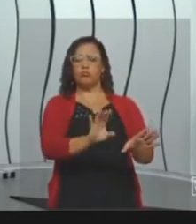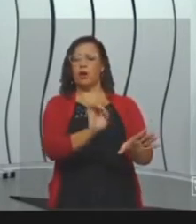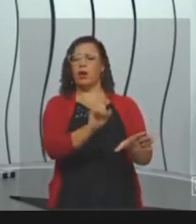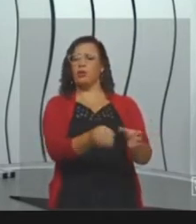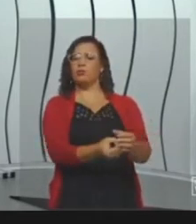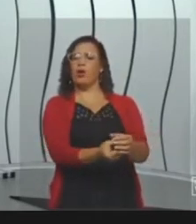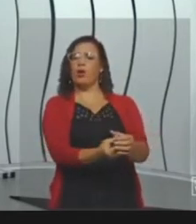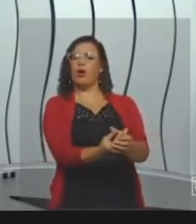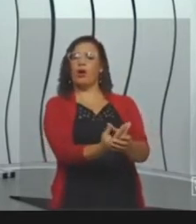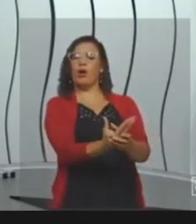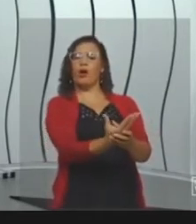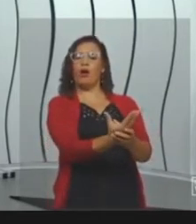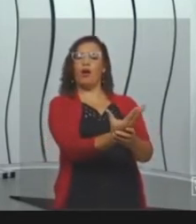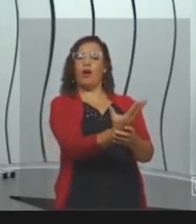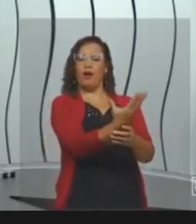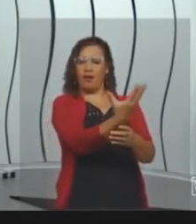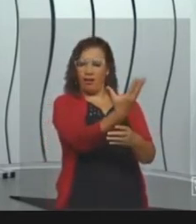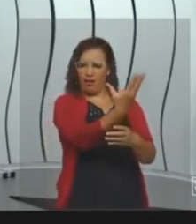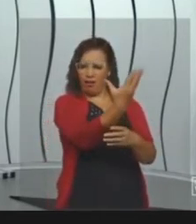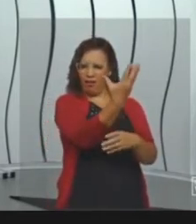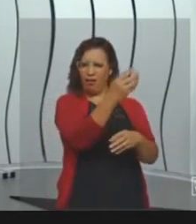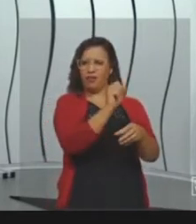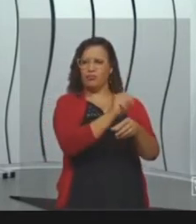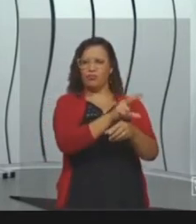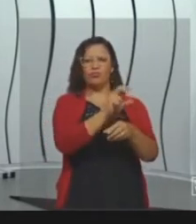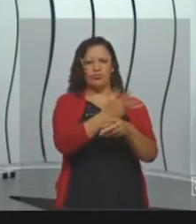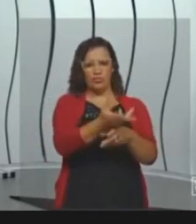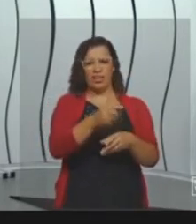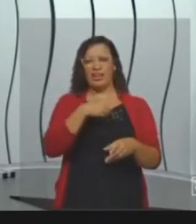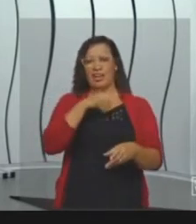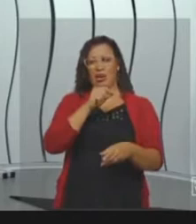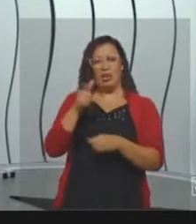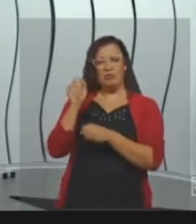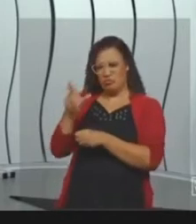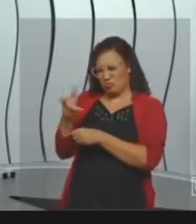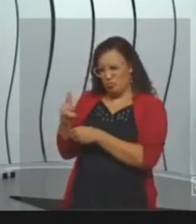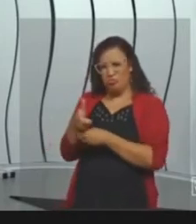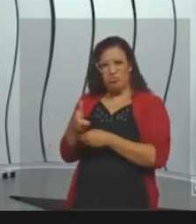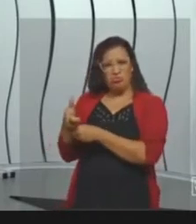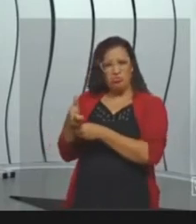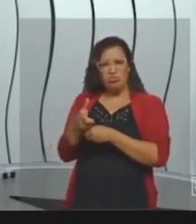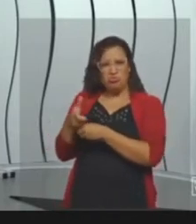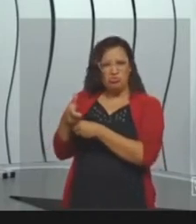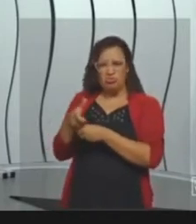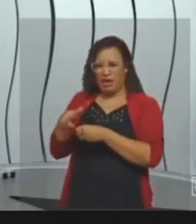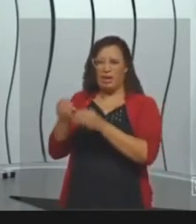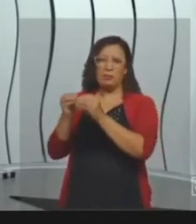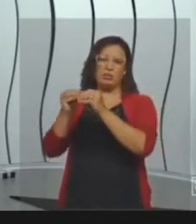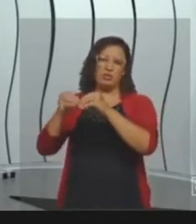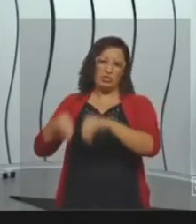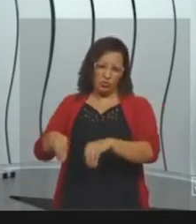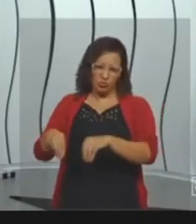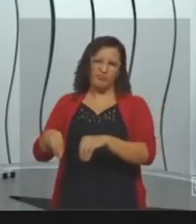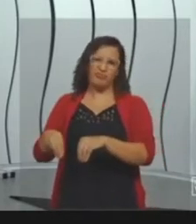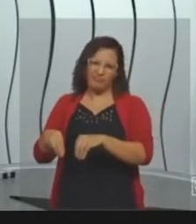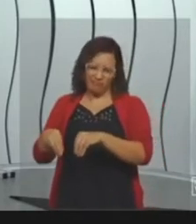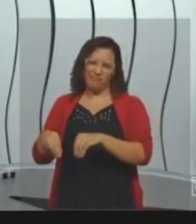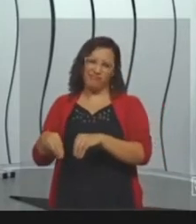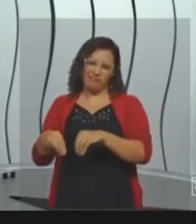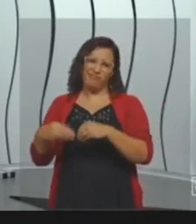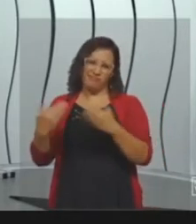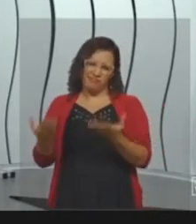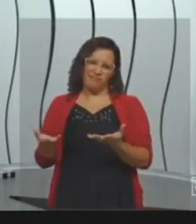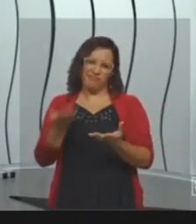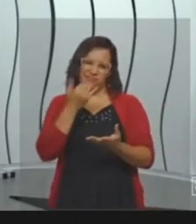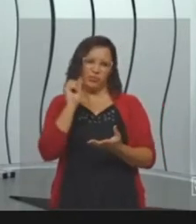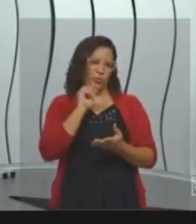agrotóxico, nada. O máximo que você pode ter feito nele é picado para distribuir. E, enfim, esse alimento ele não é considerado um